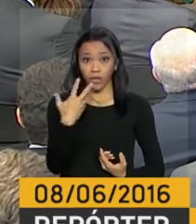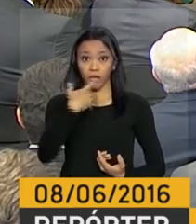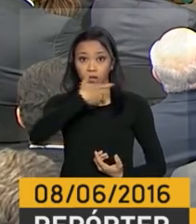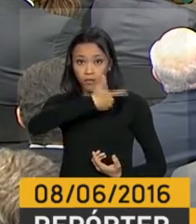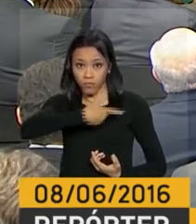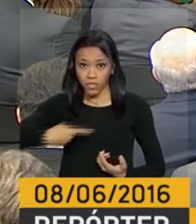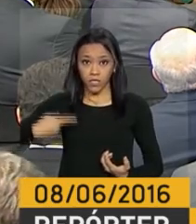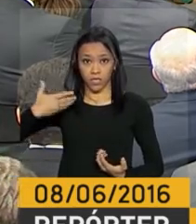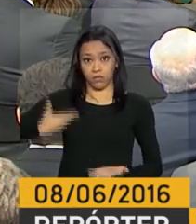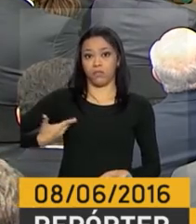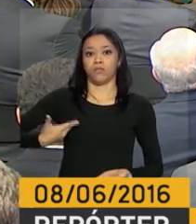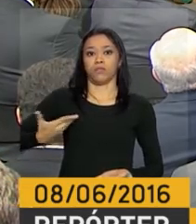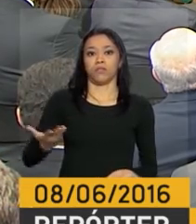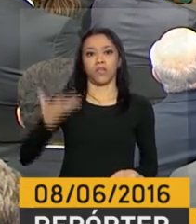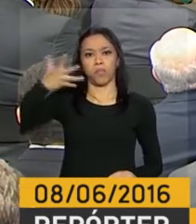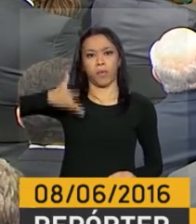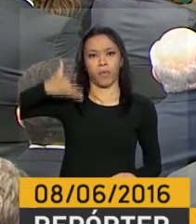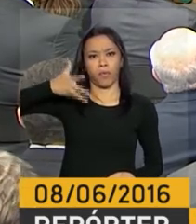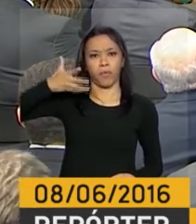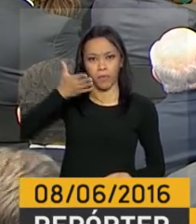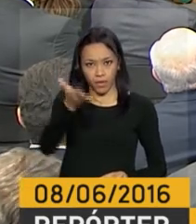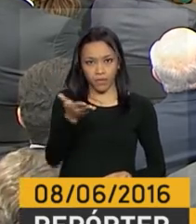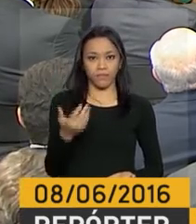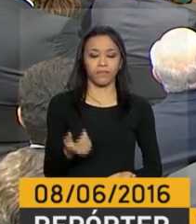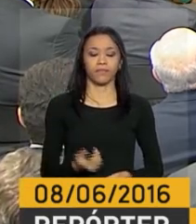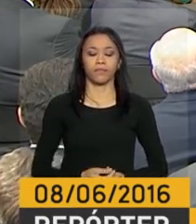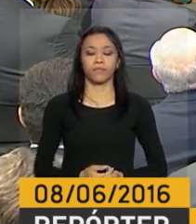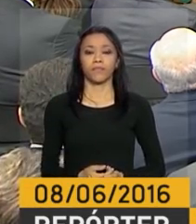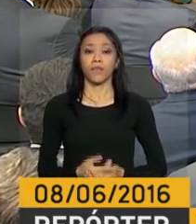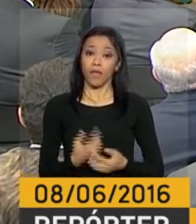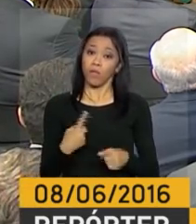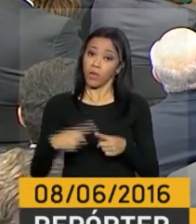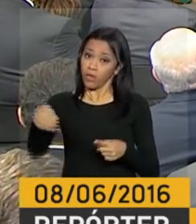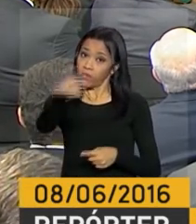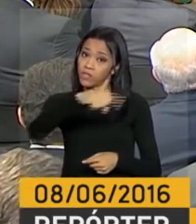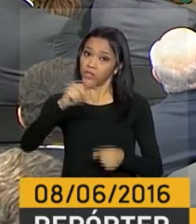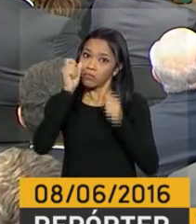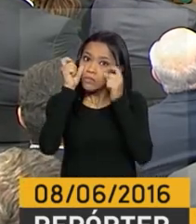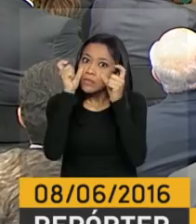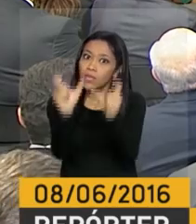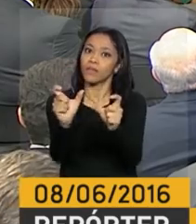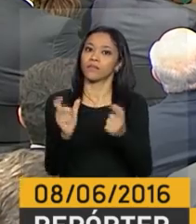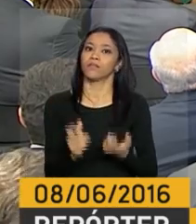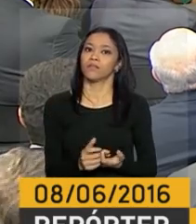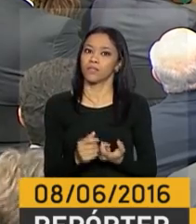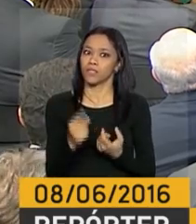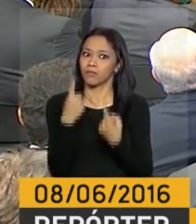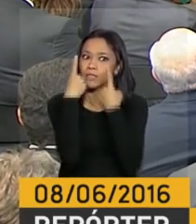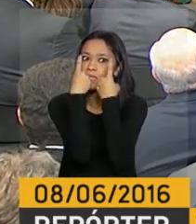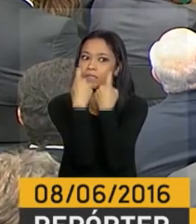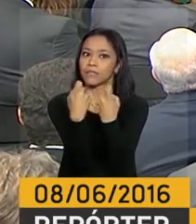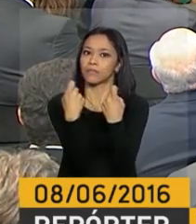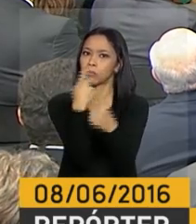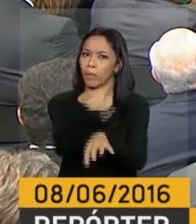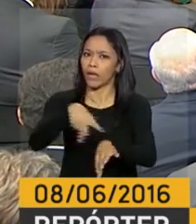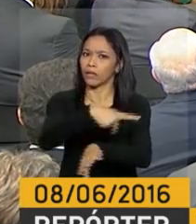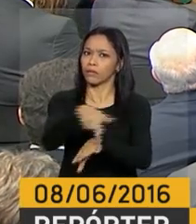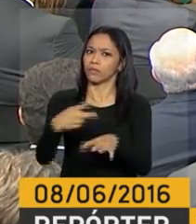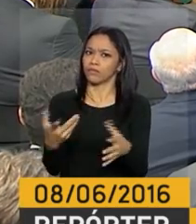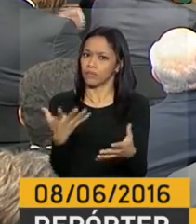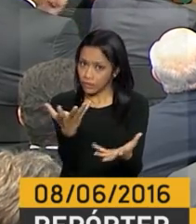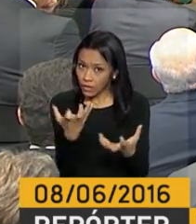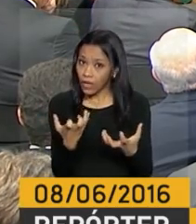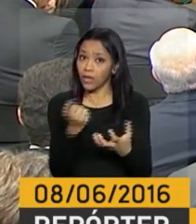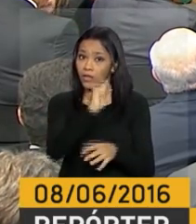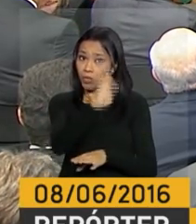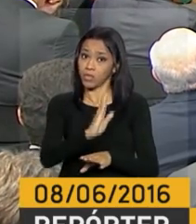por esta iniciativa oportuníssima do Paulo scaf é porque os senhores são interessados no Brasil os senhores querem que o